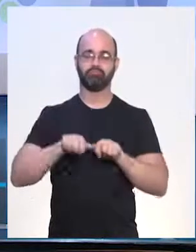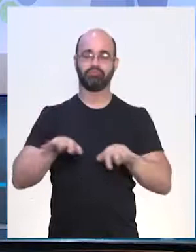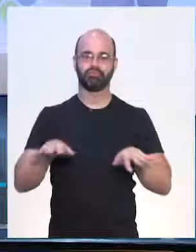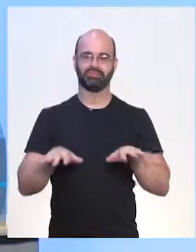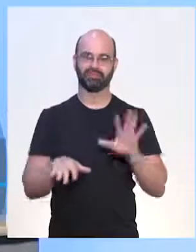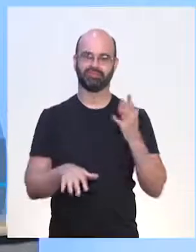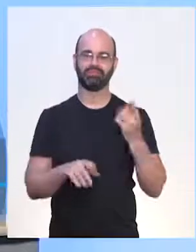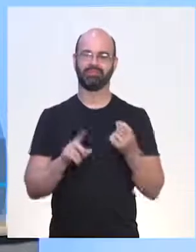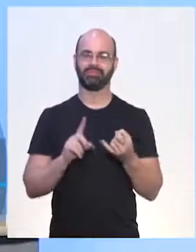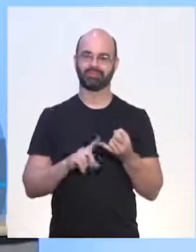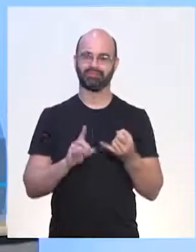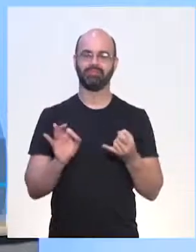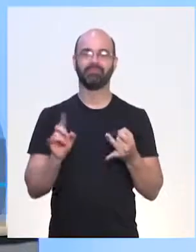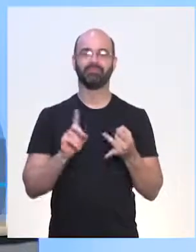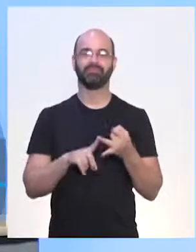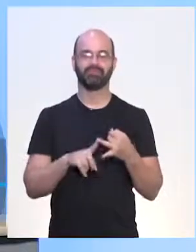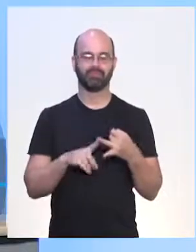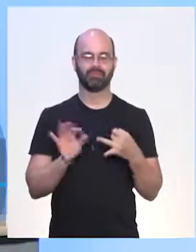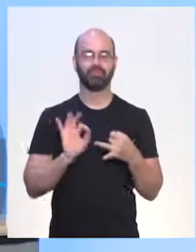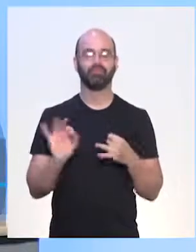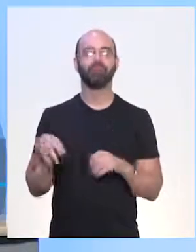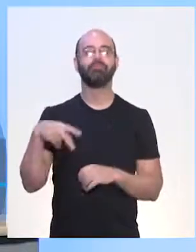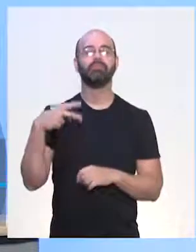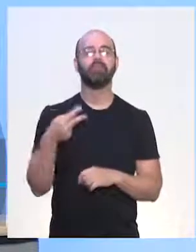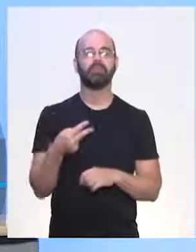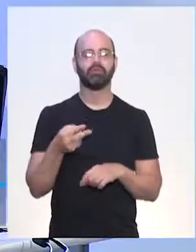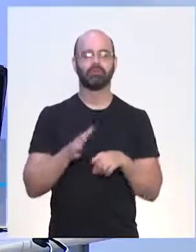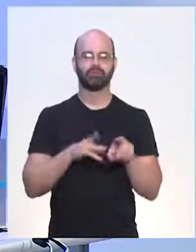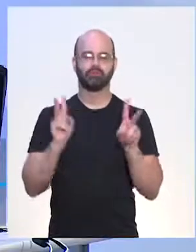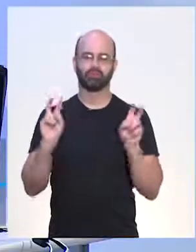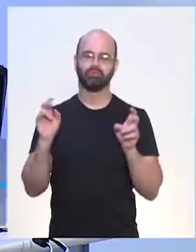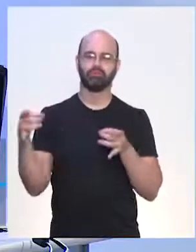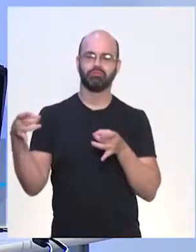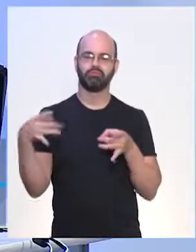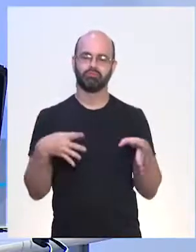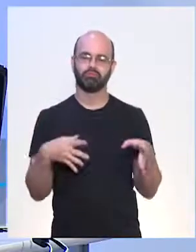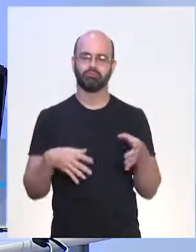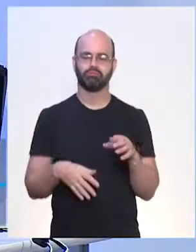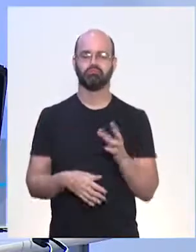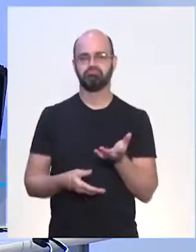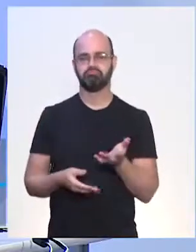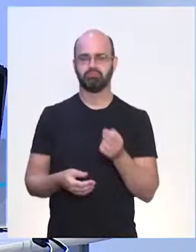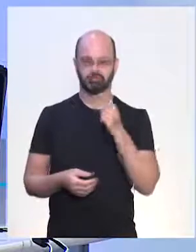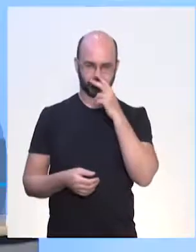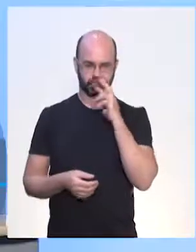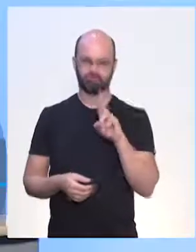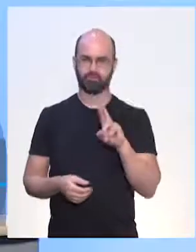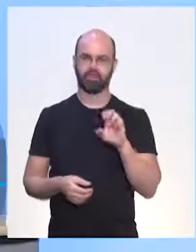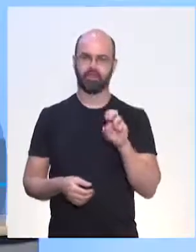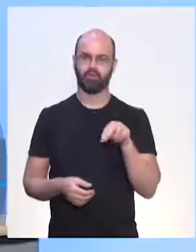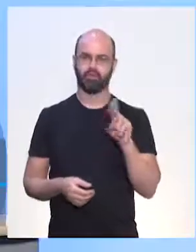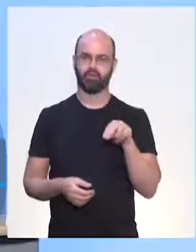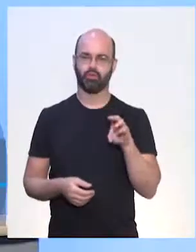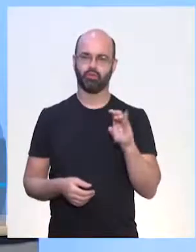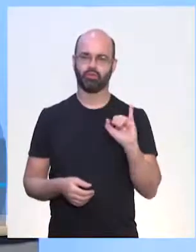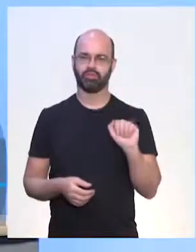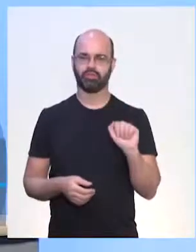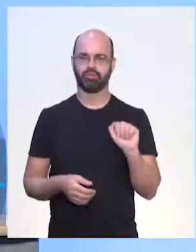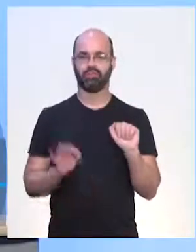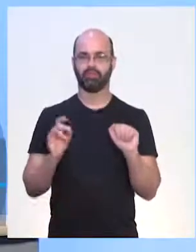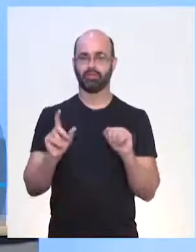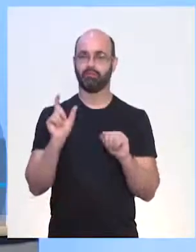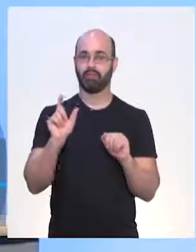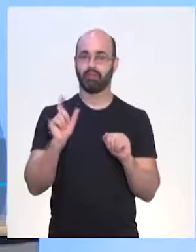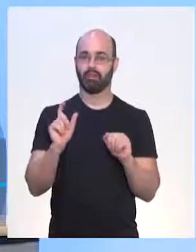E na segunda? Tem algum que colocou a Na segunda, renúncia. Então, nós temos aí, essa palavra vai chamar